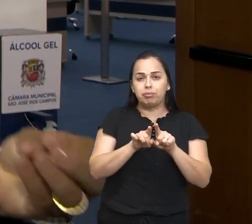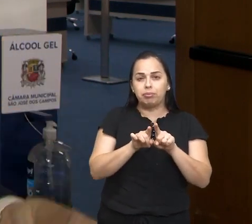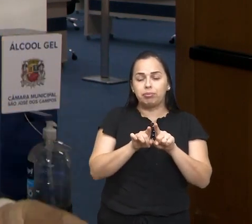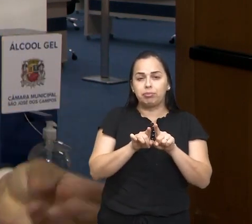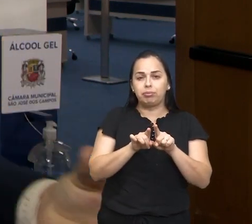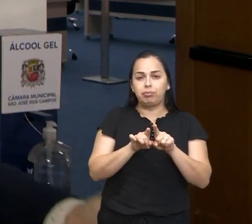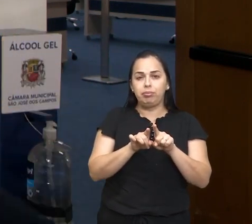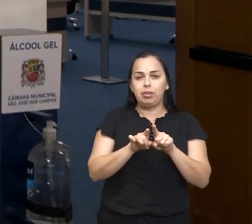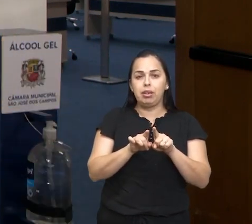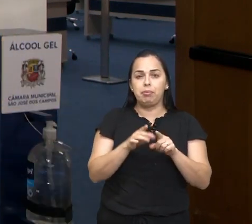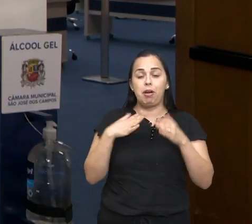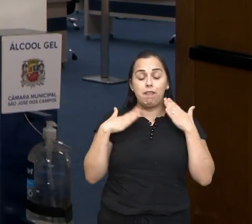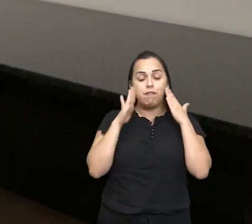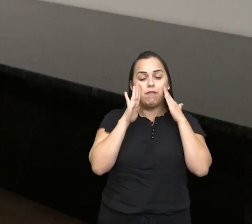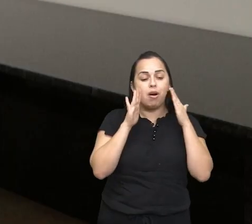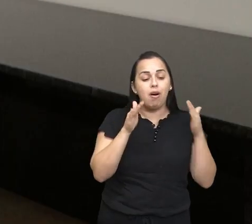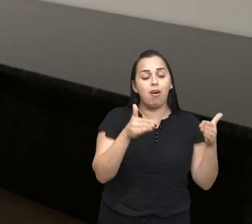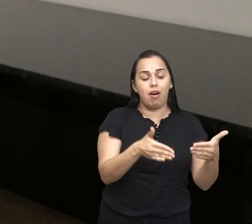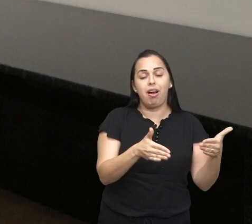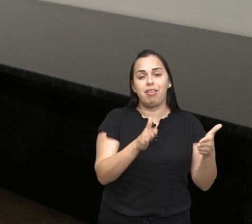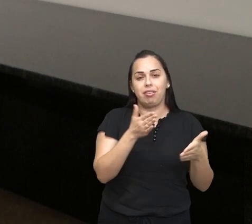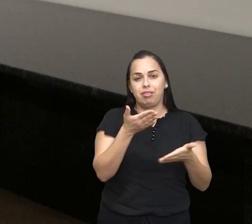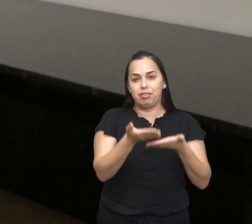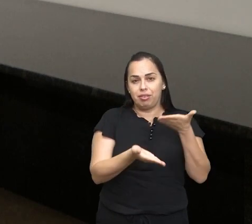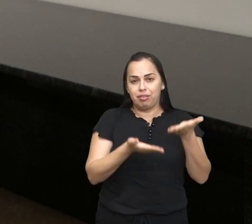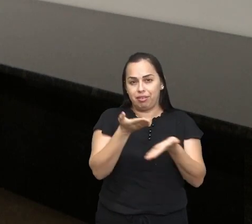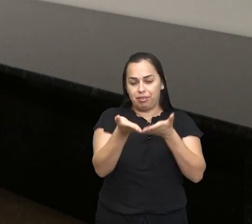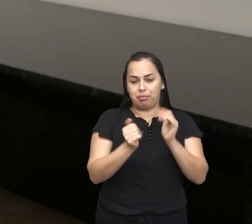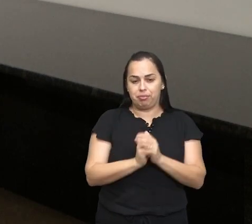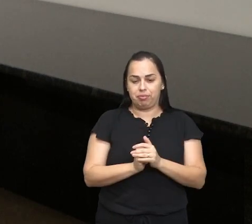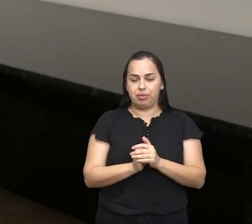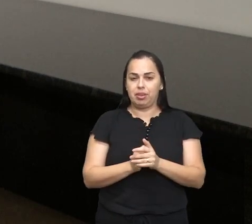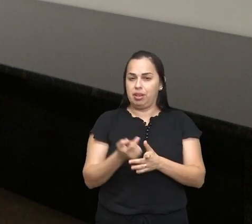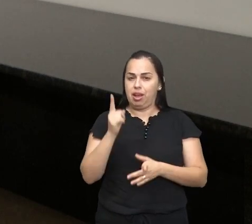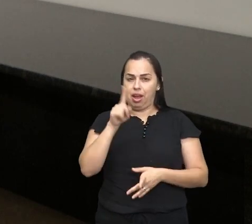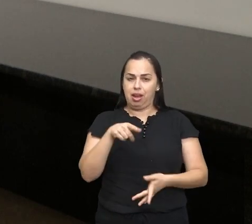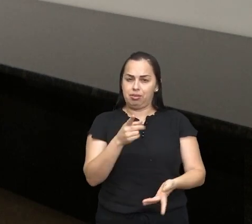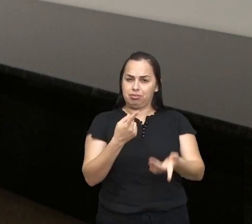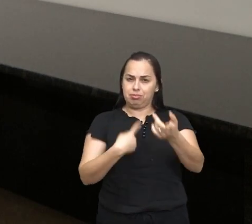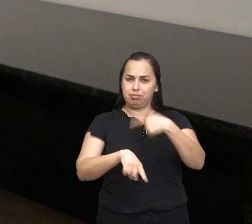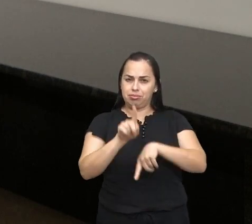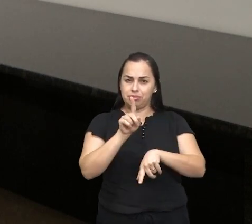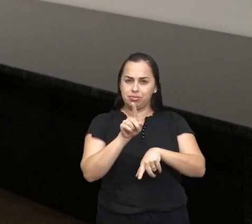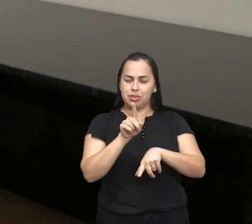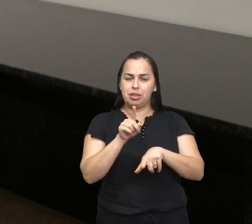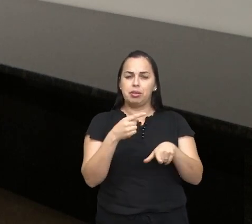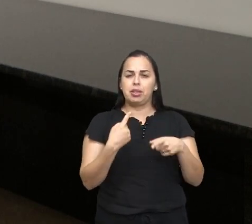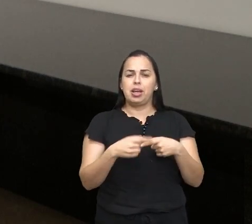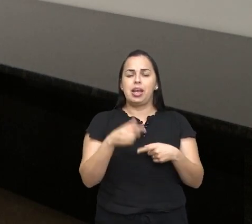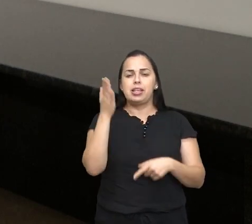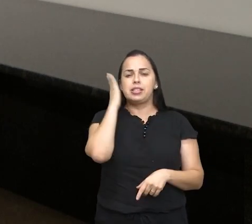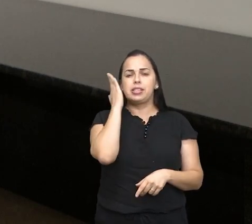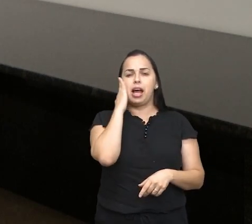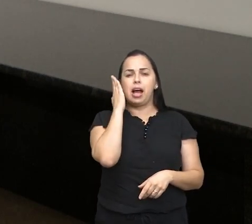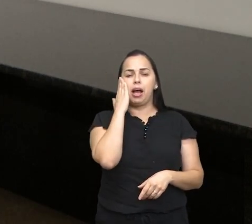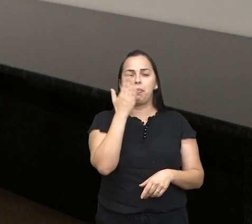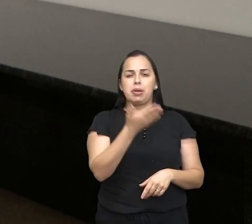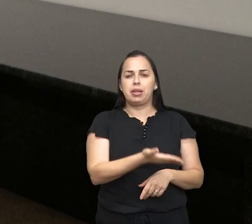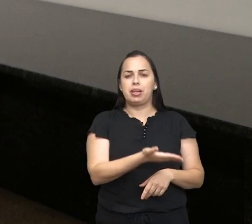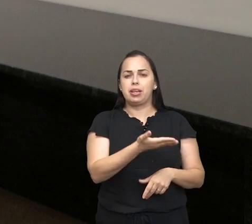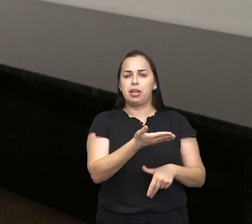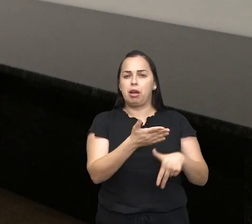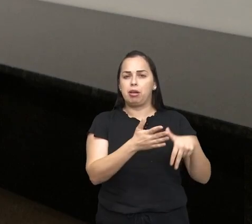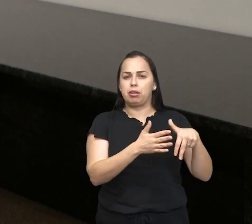melhor para o tratamento. Isso já é um avanço, né? Que a gente sabe por toda a dificuldade e